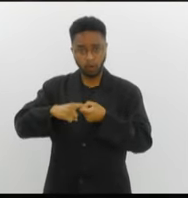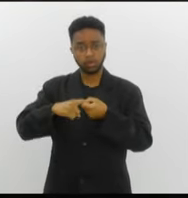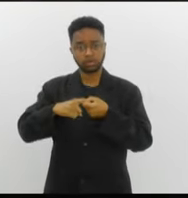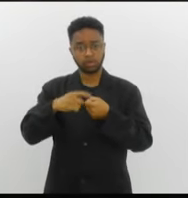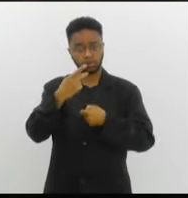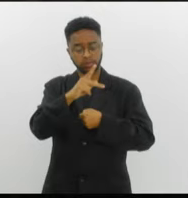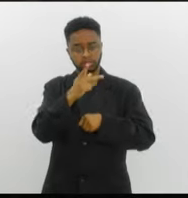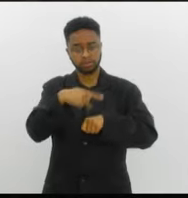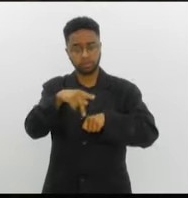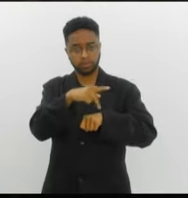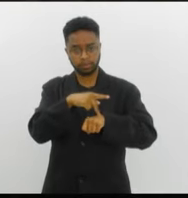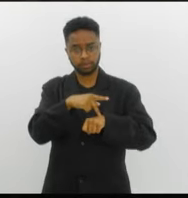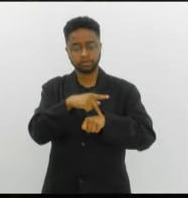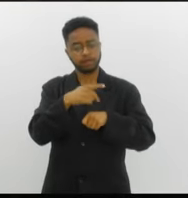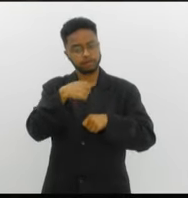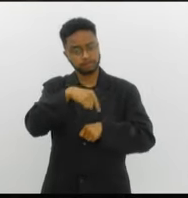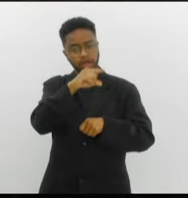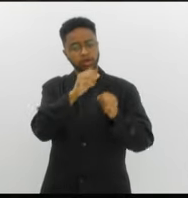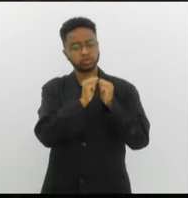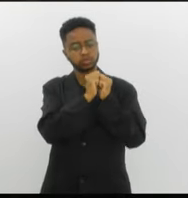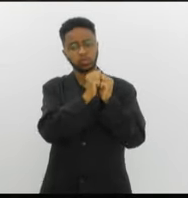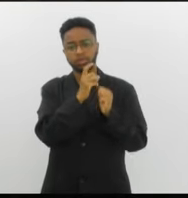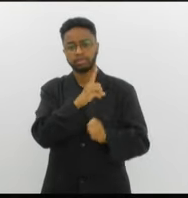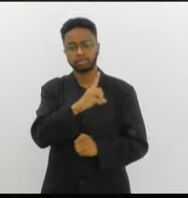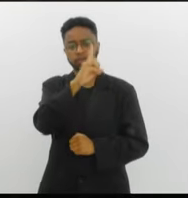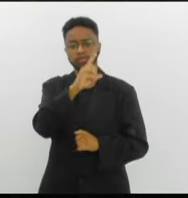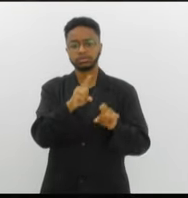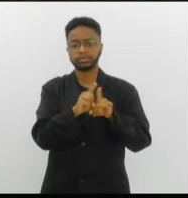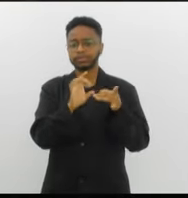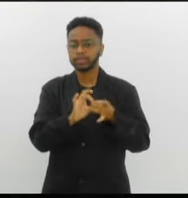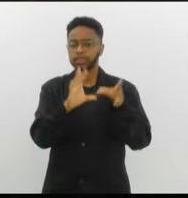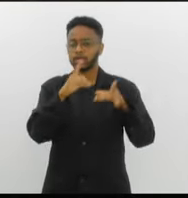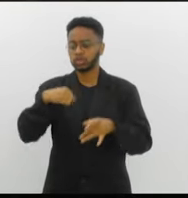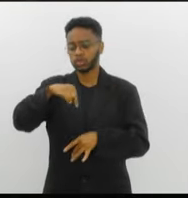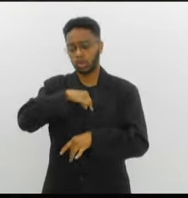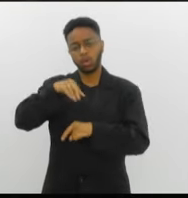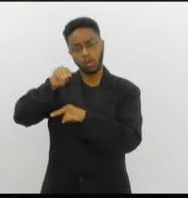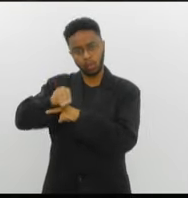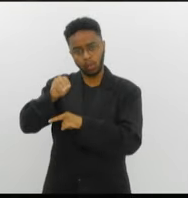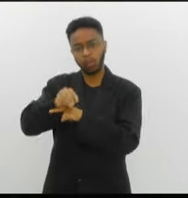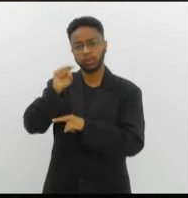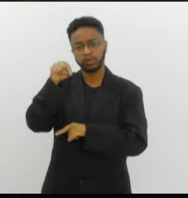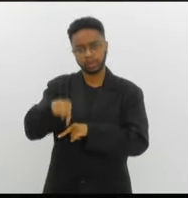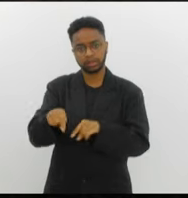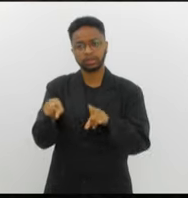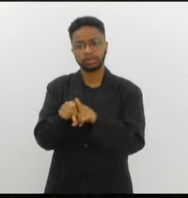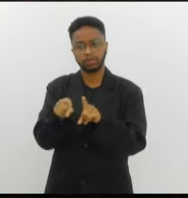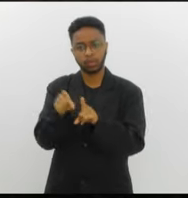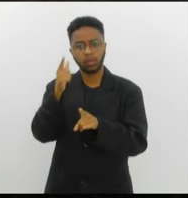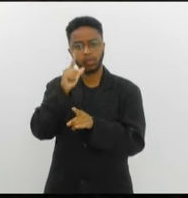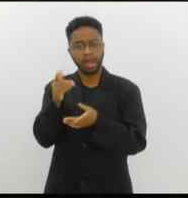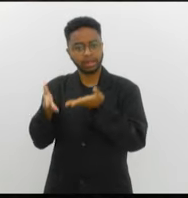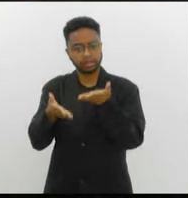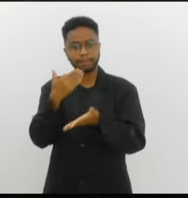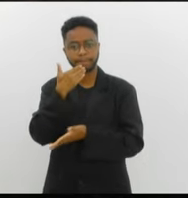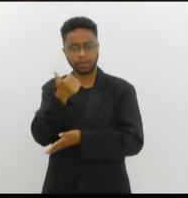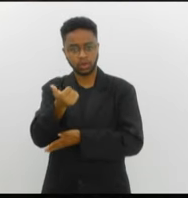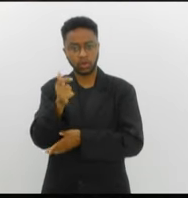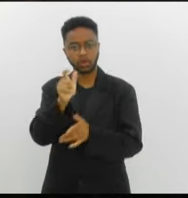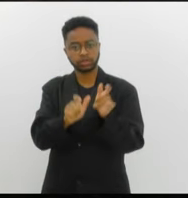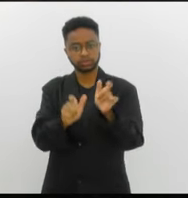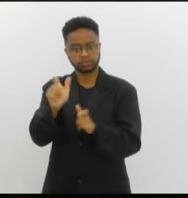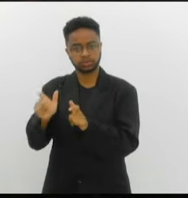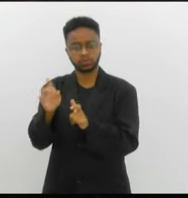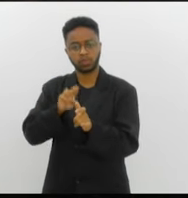seu país, vá com Deus e deixa aqui que a gente vai cuidar e poder atender melhor os